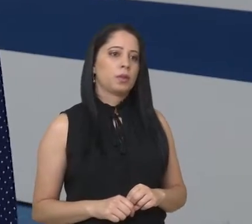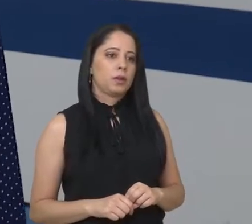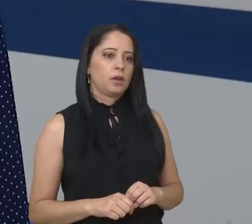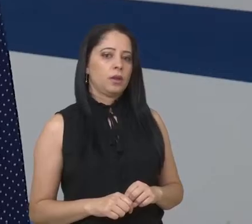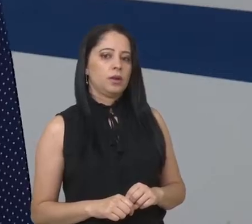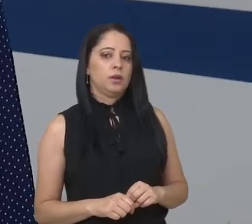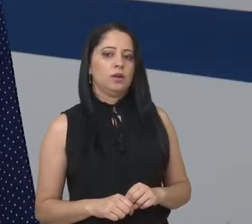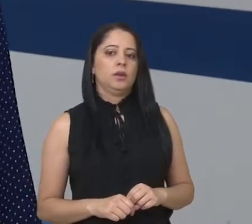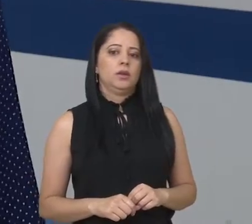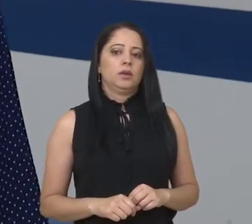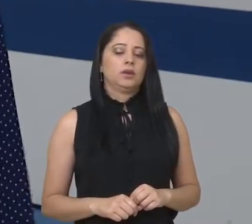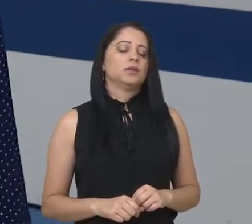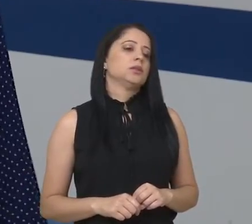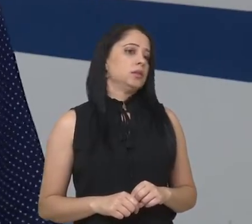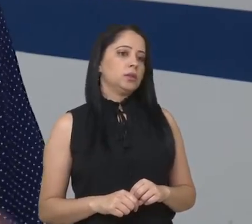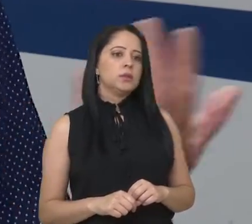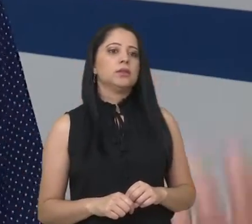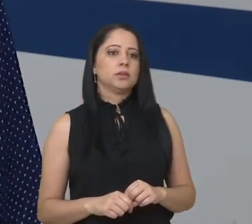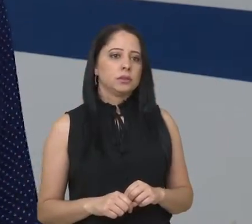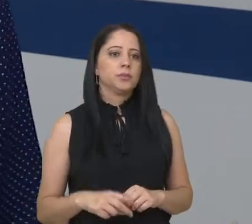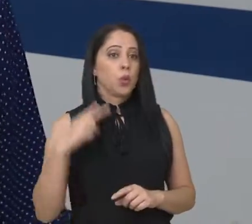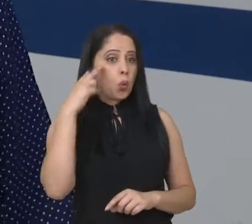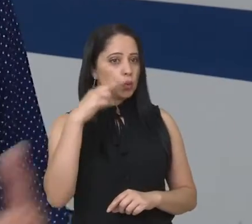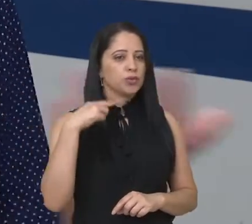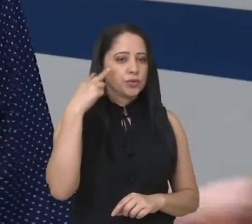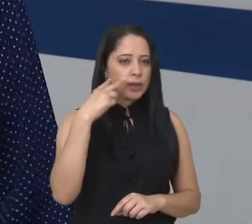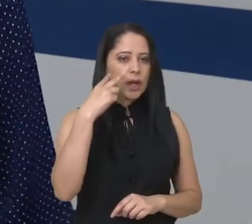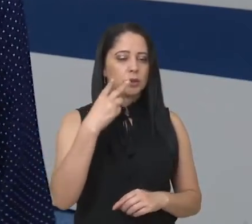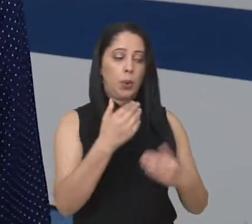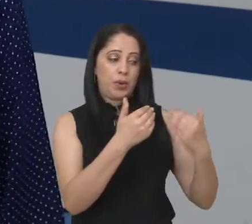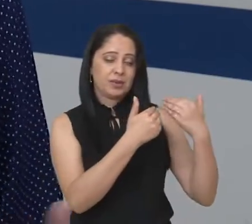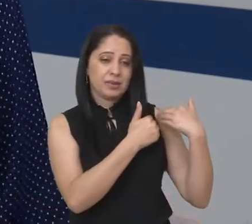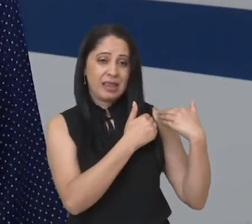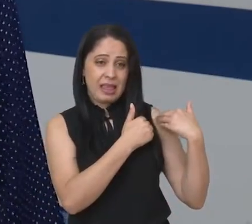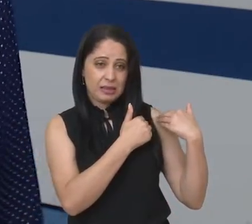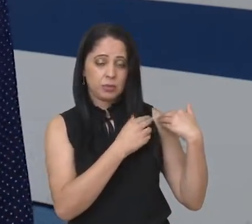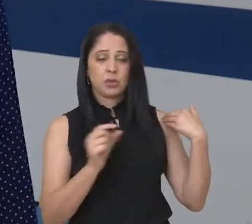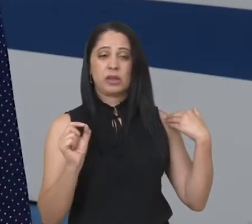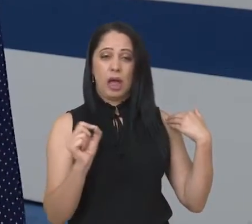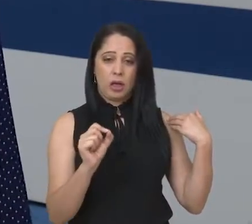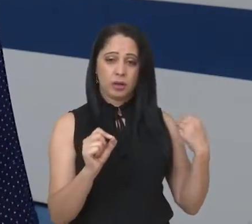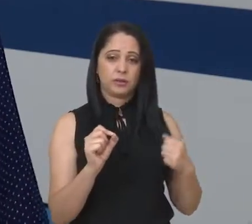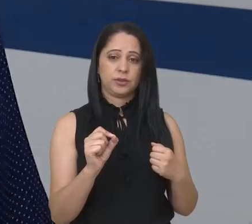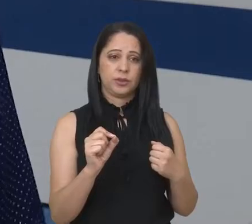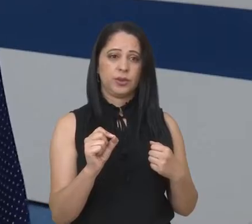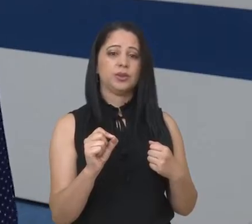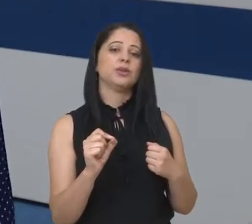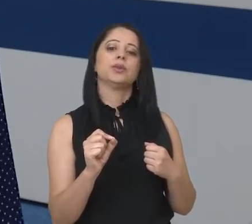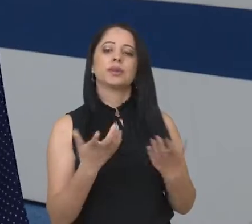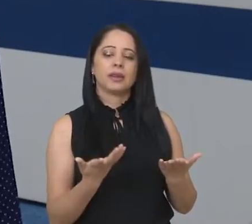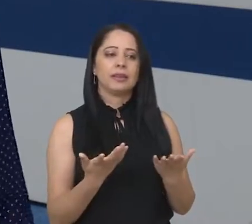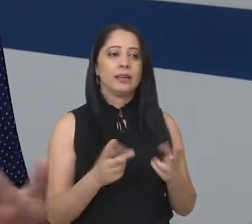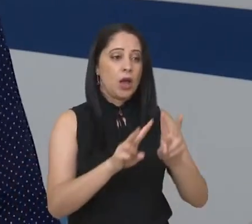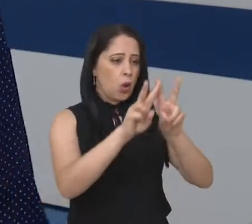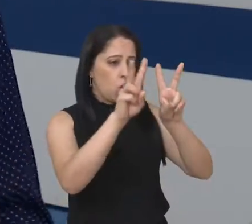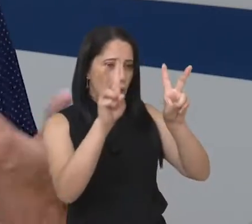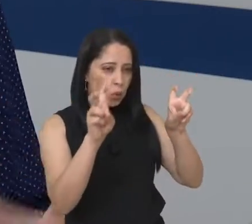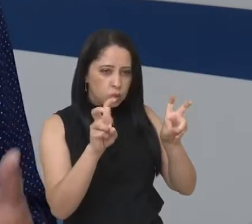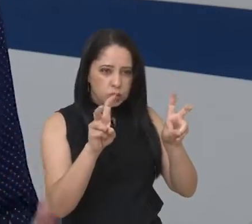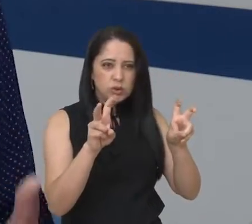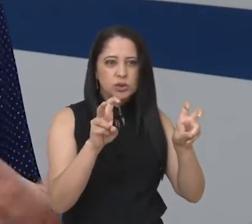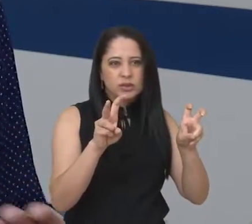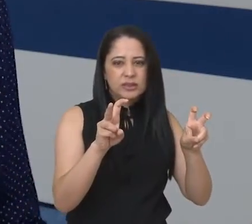Câmara é pegar essas pautas, e pautas maiores, inclusive de outras coisas que a gente tem que ter